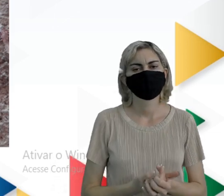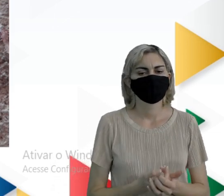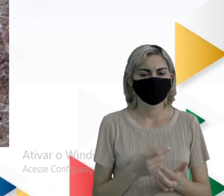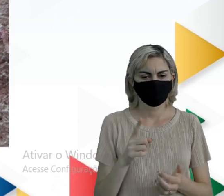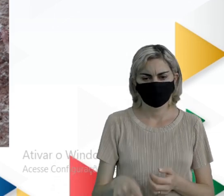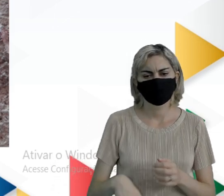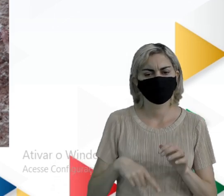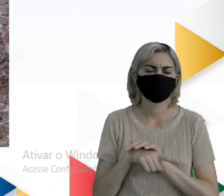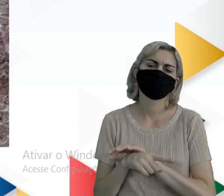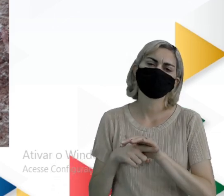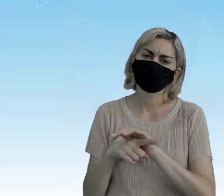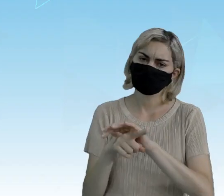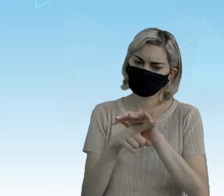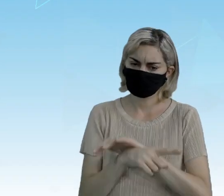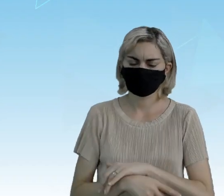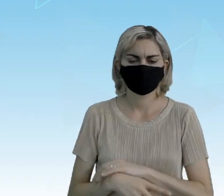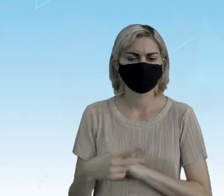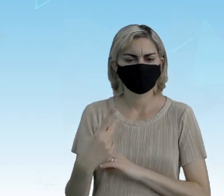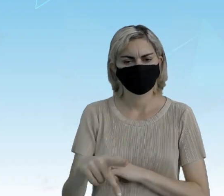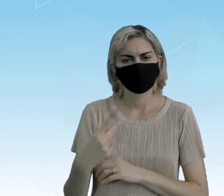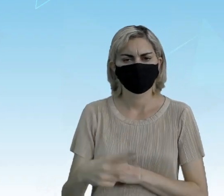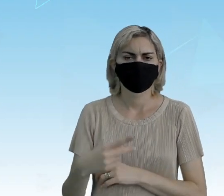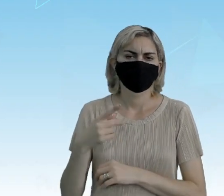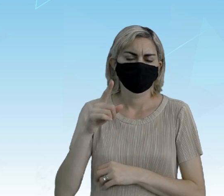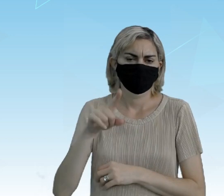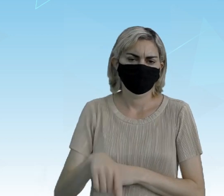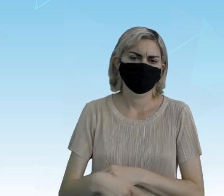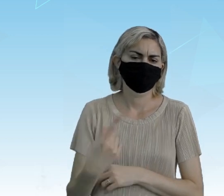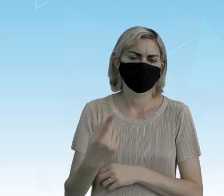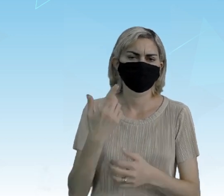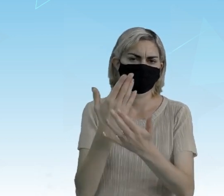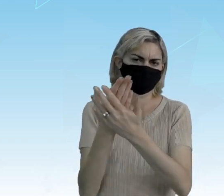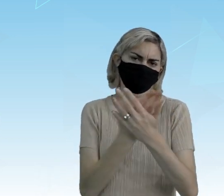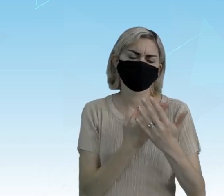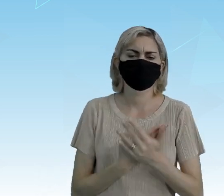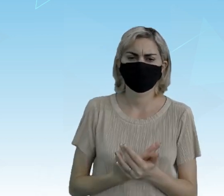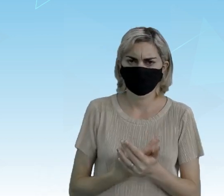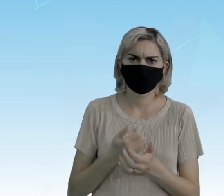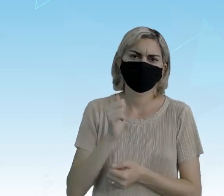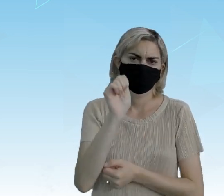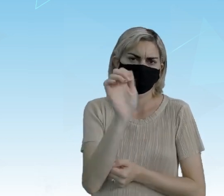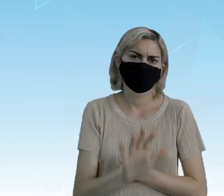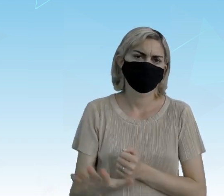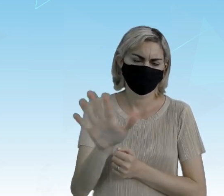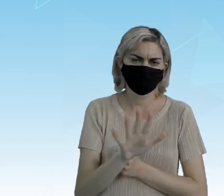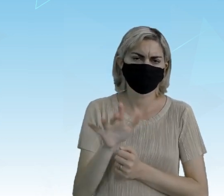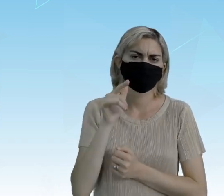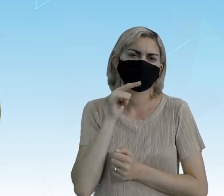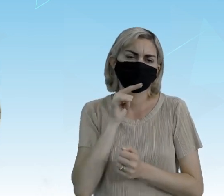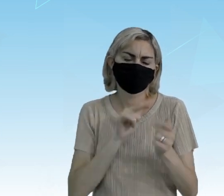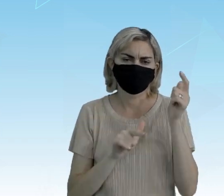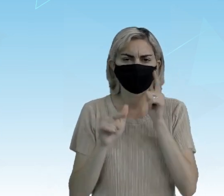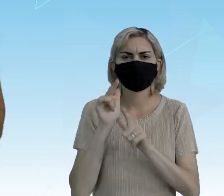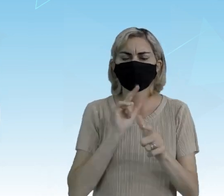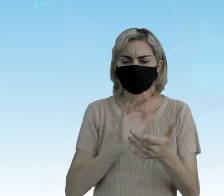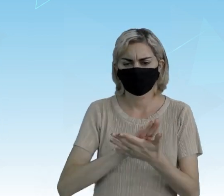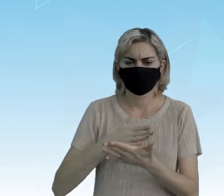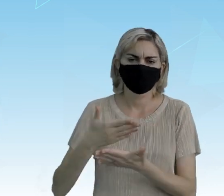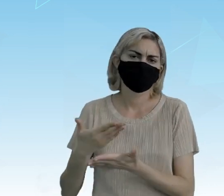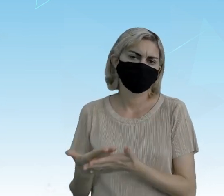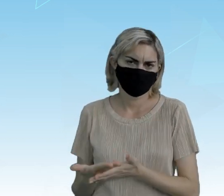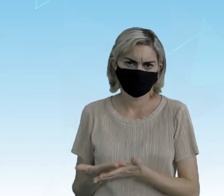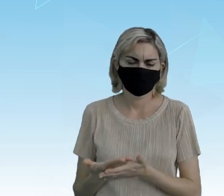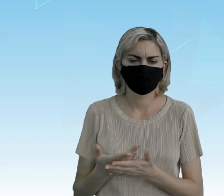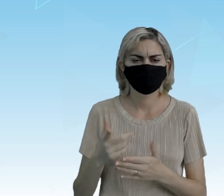Os pesquisadores, eles estudam essas imagens e eles conseguiram ter essa interpretação.